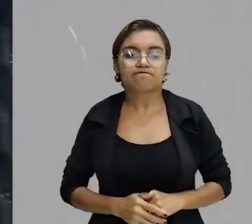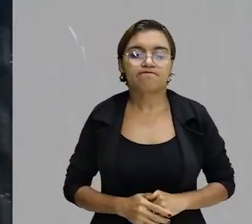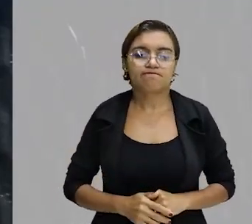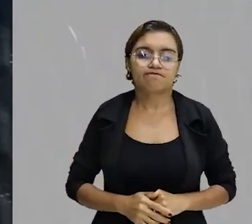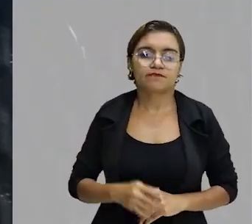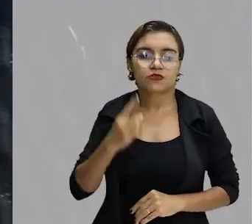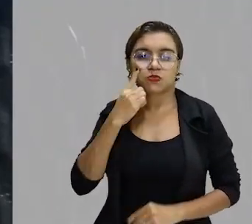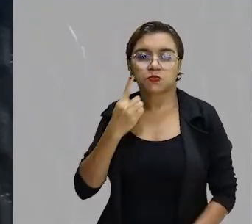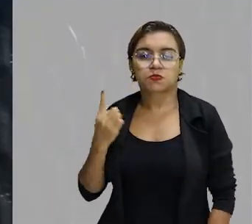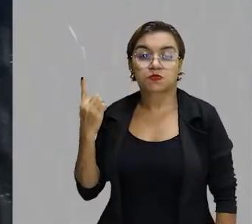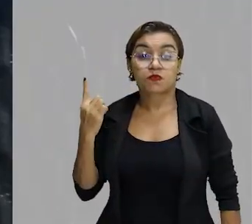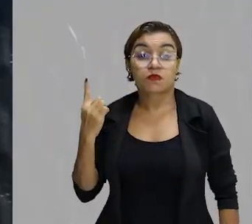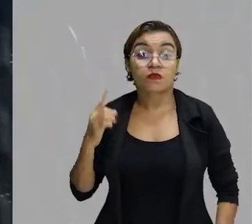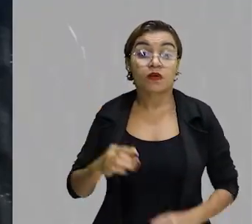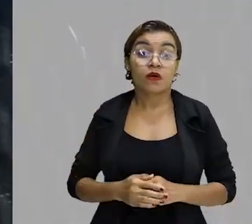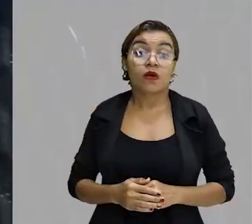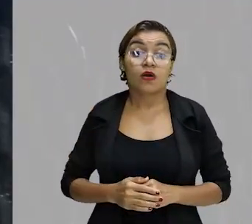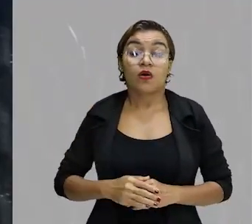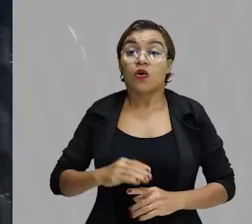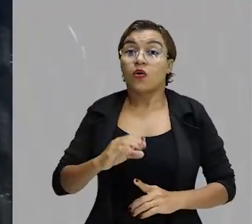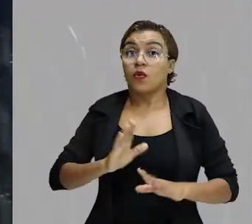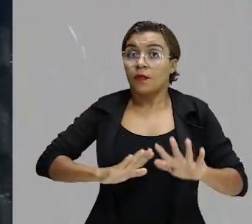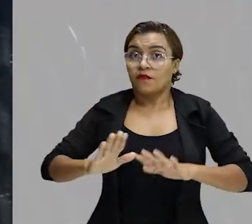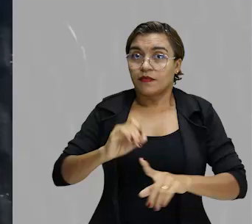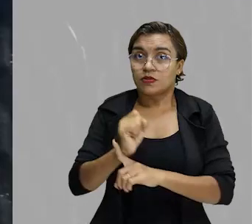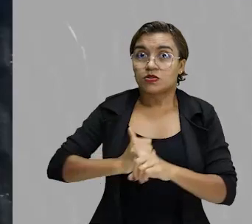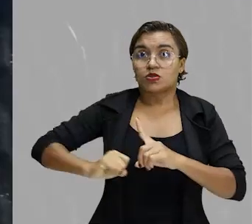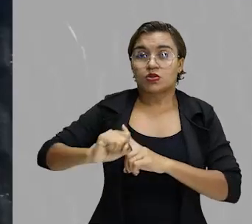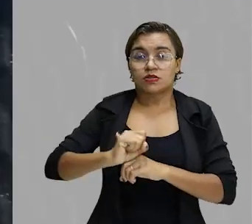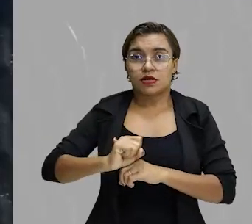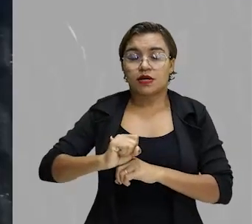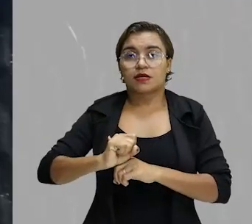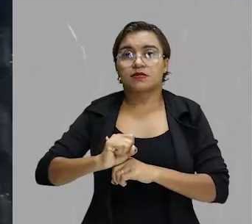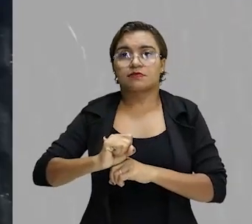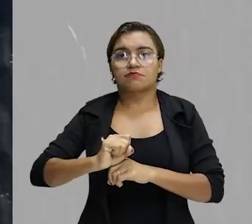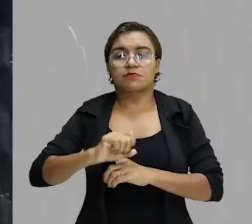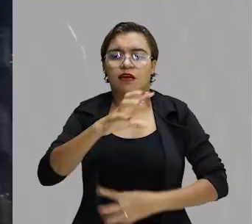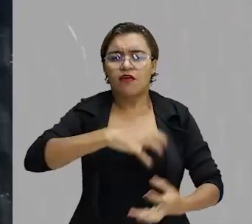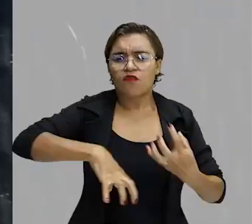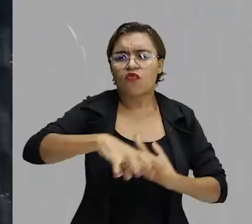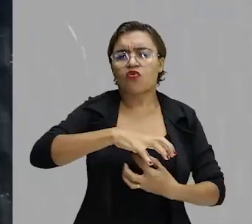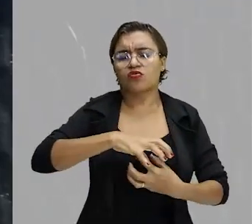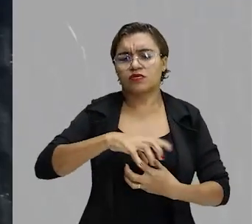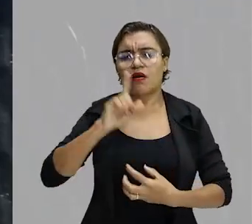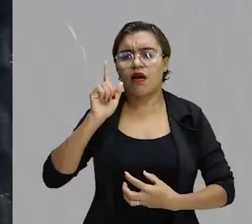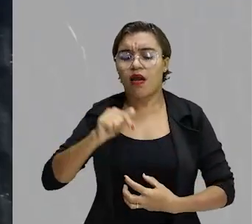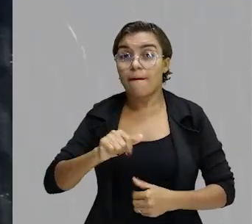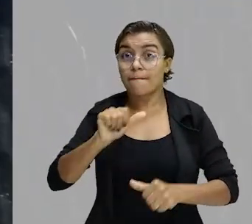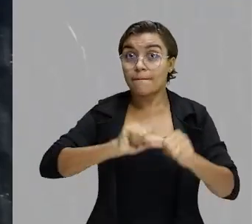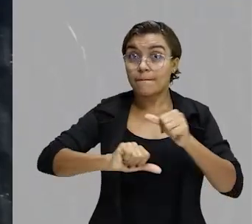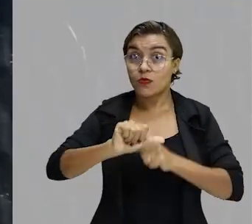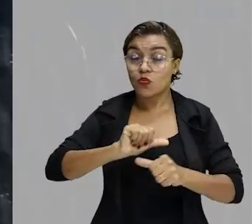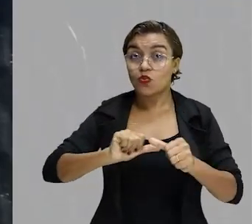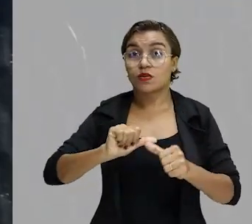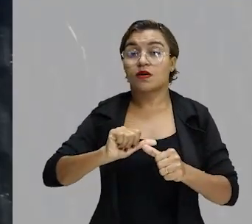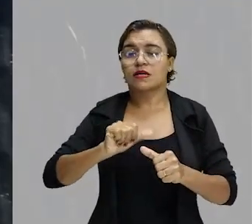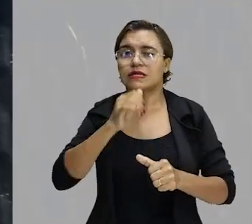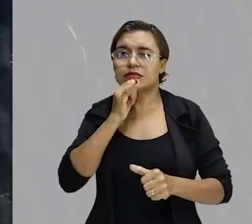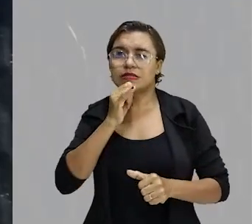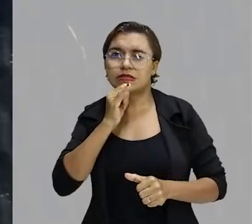comigo. Os movimentos sociais revolucionários buscam mudar o modo de produção, ou